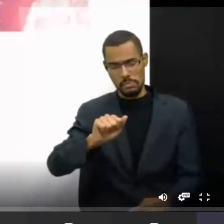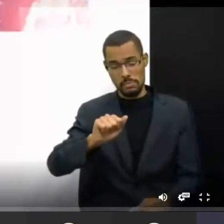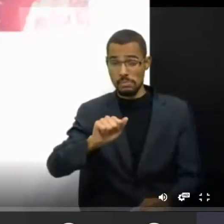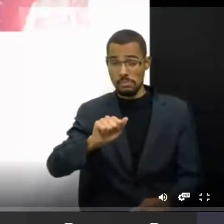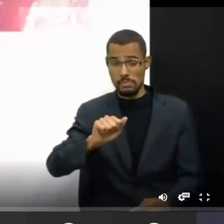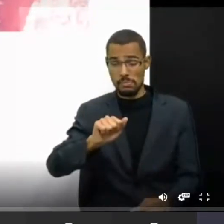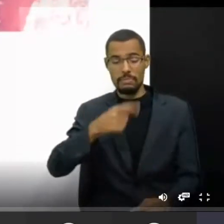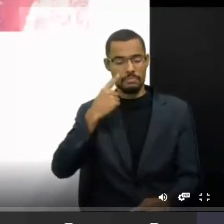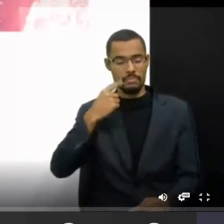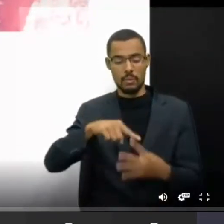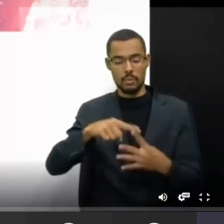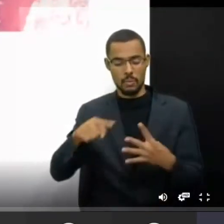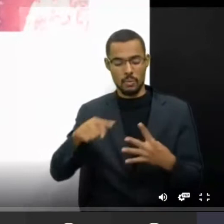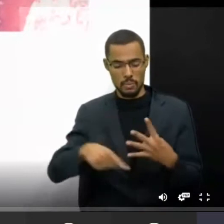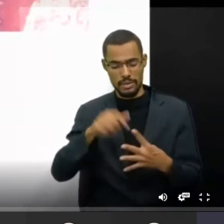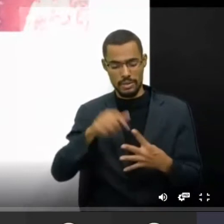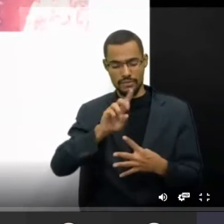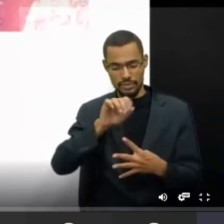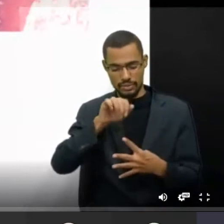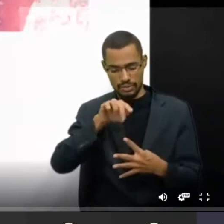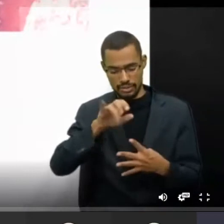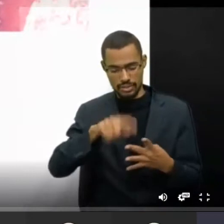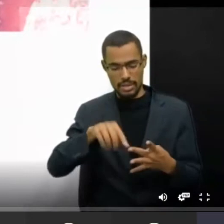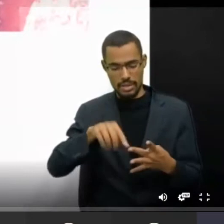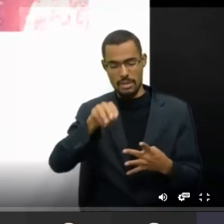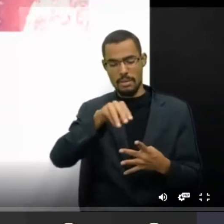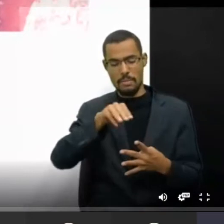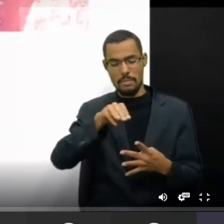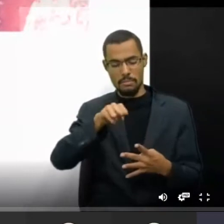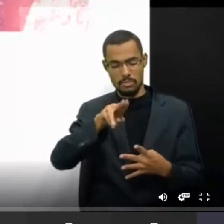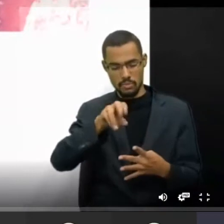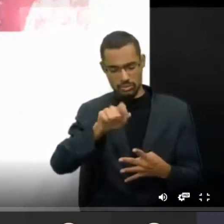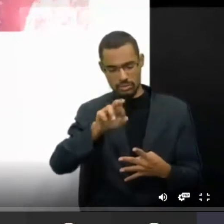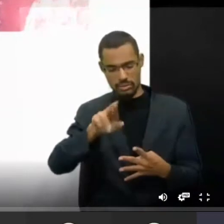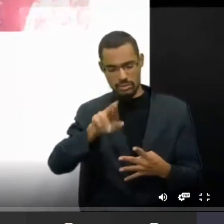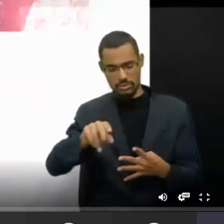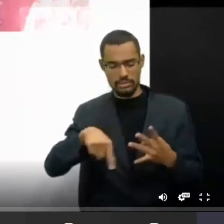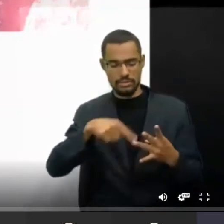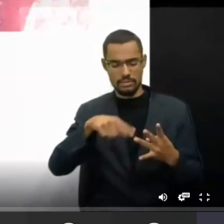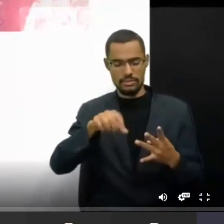Então, olha só, as 4 camadas: adventícia, muscular,